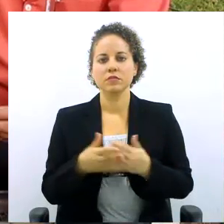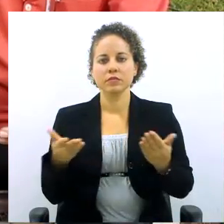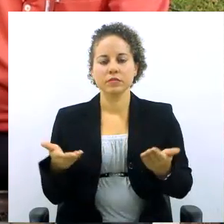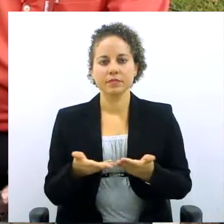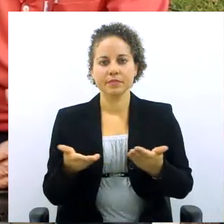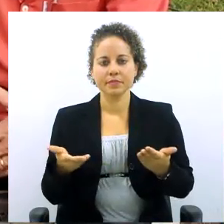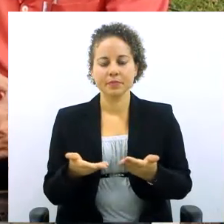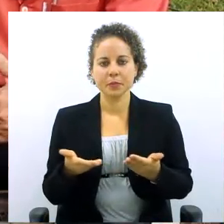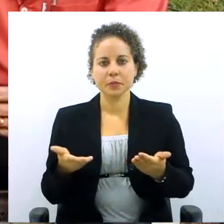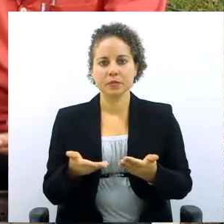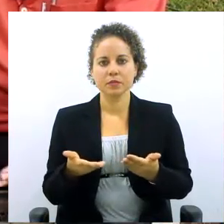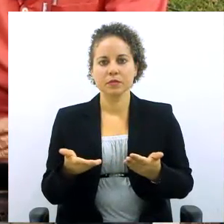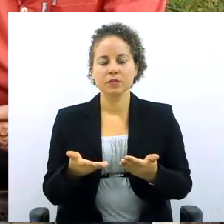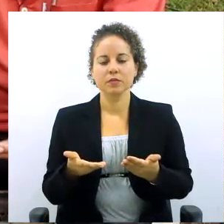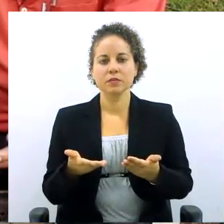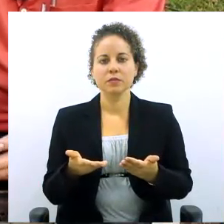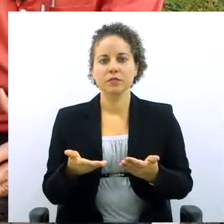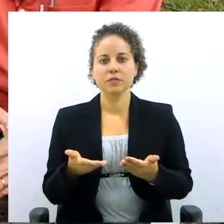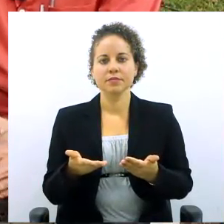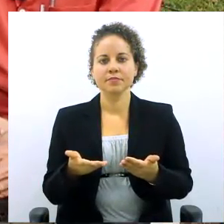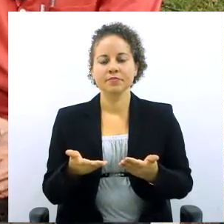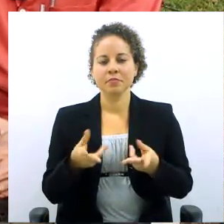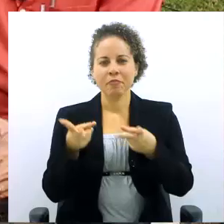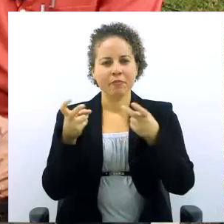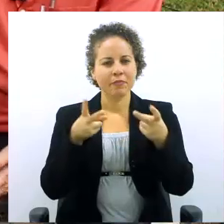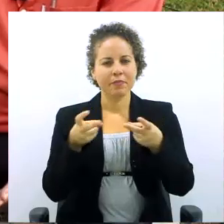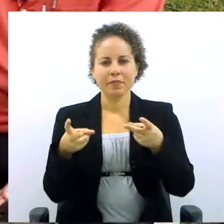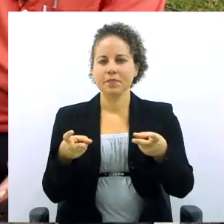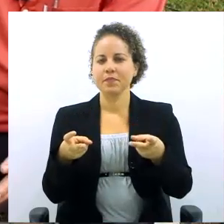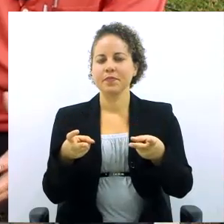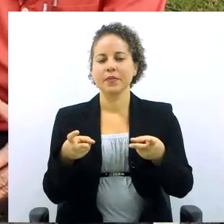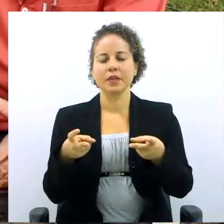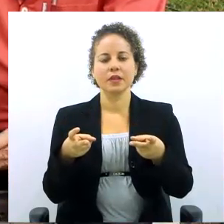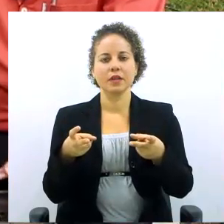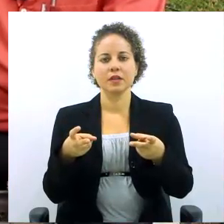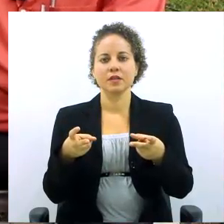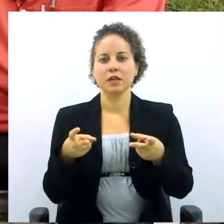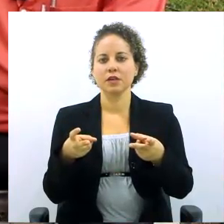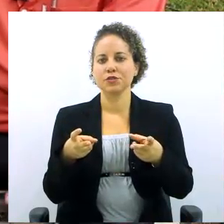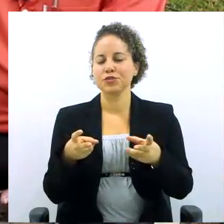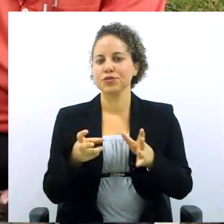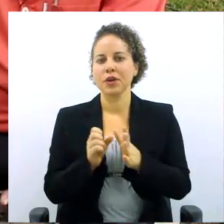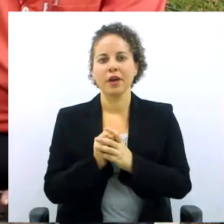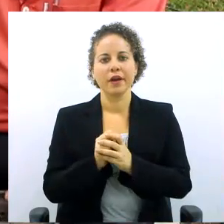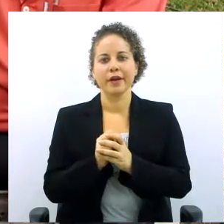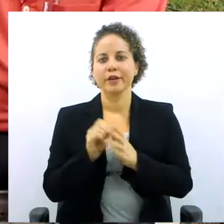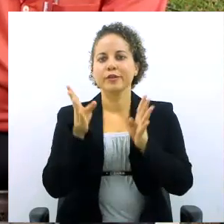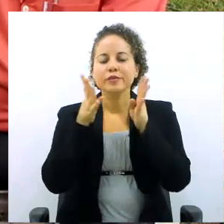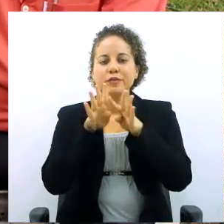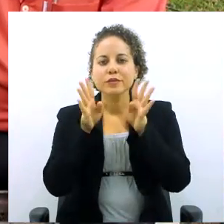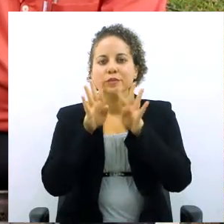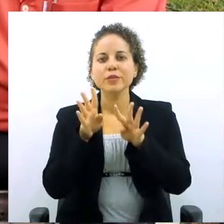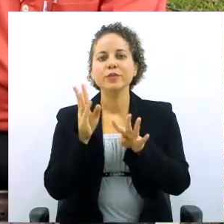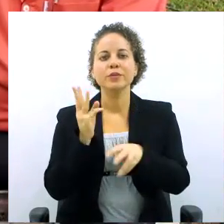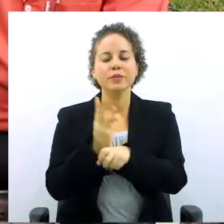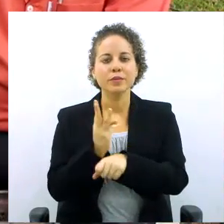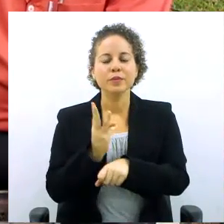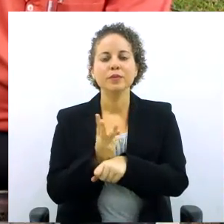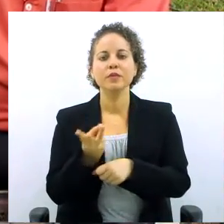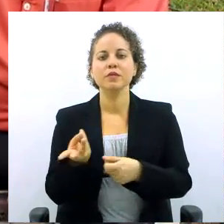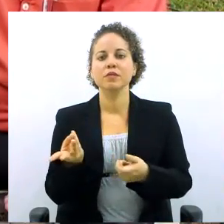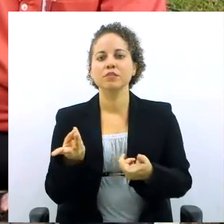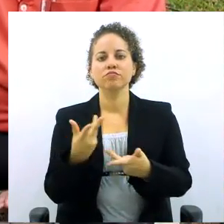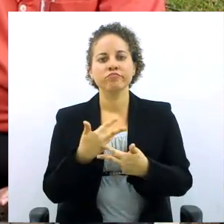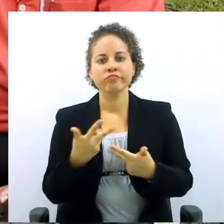Atualmente você está sempre se deparando com matérias, né, nas redes sociais sobre pessoas que